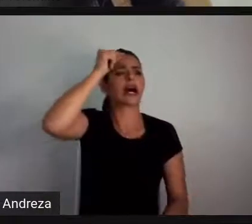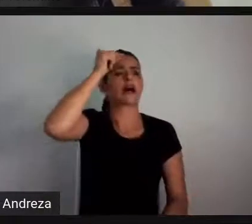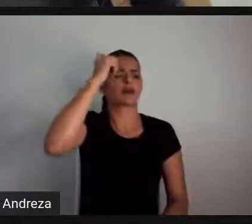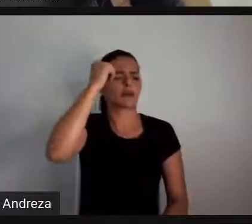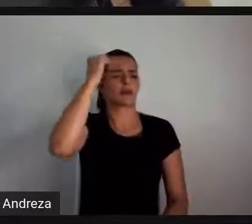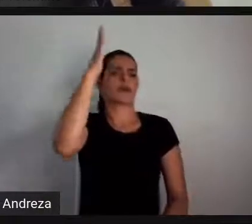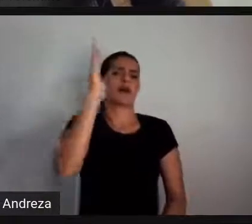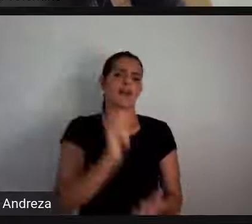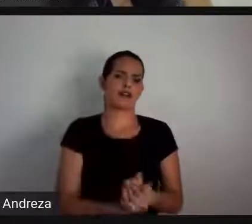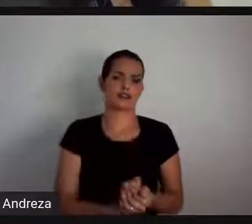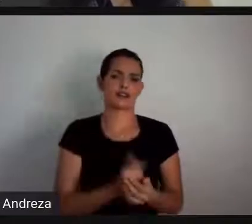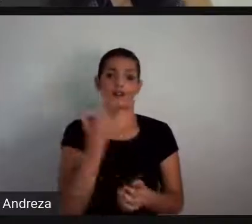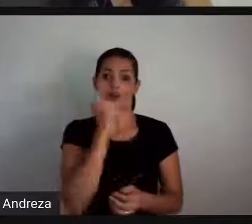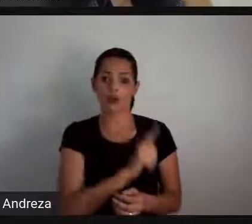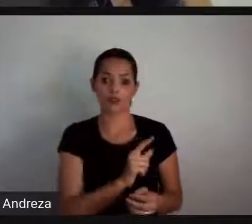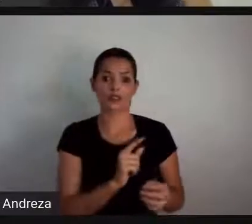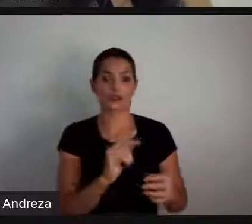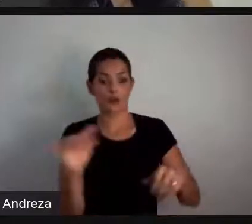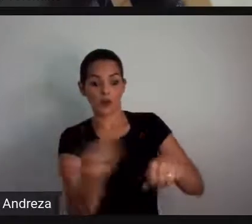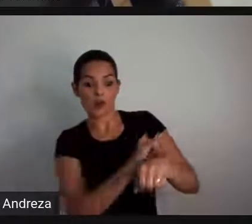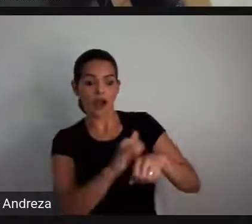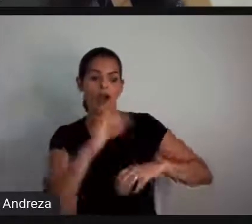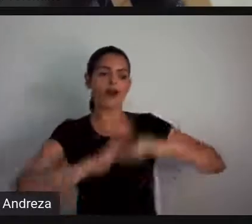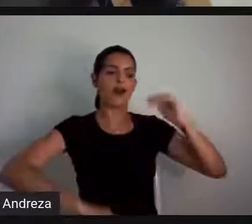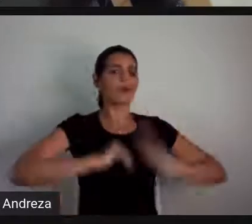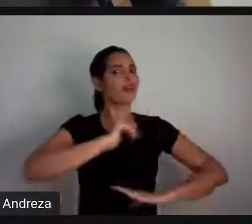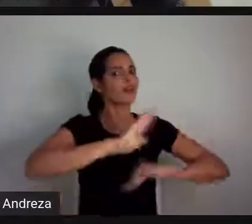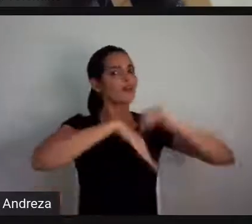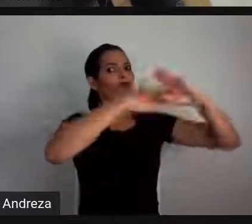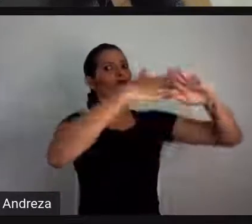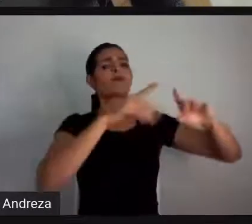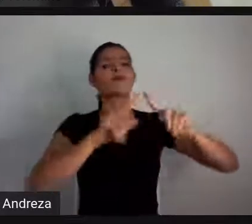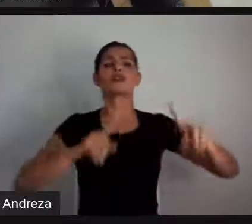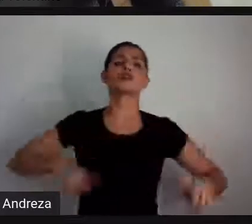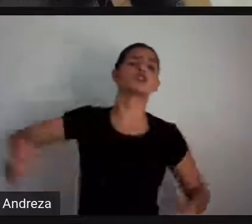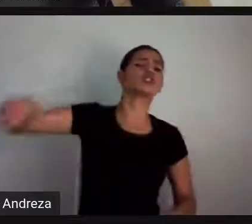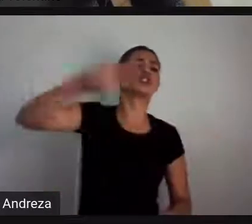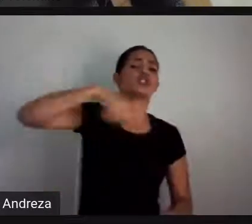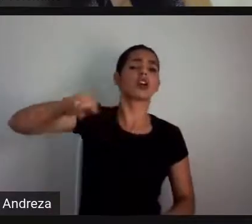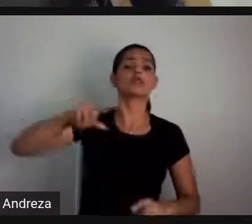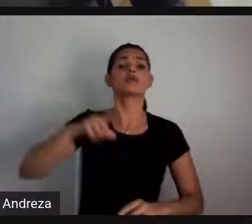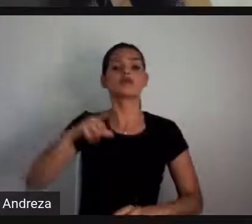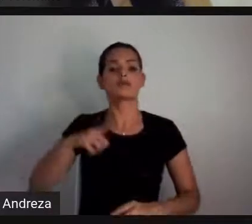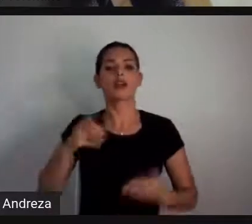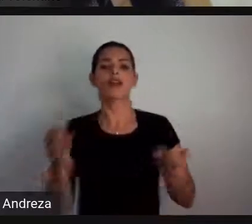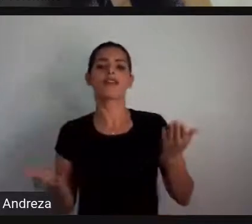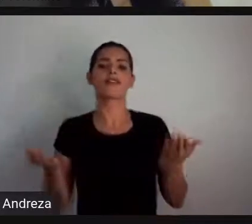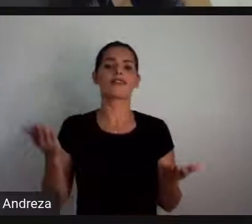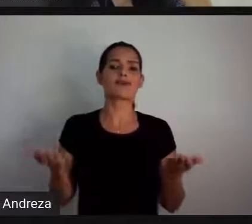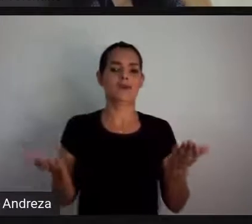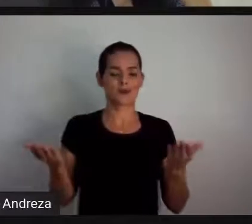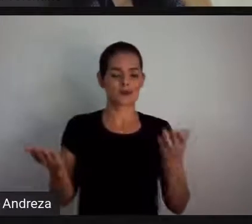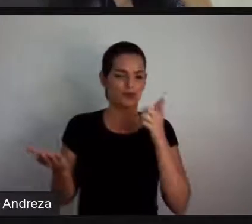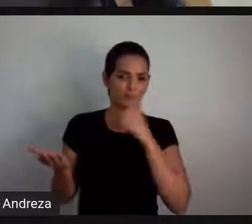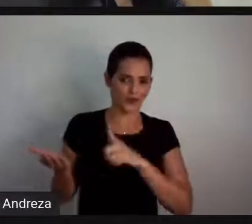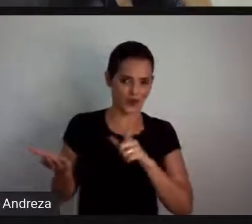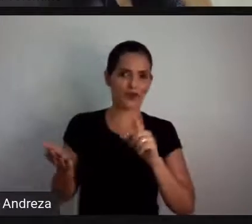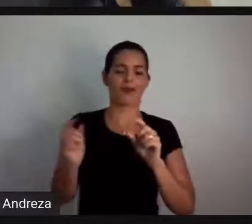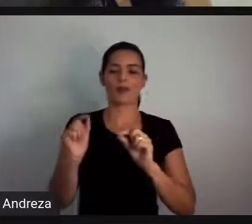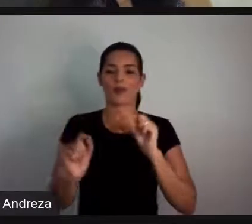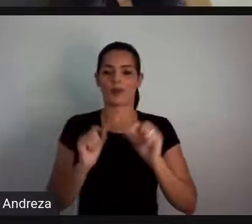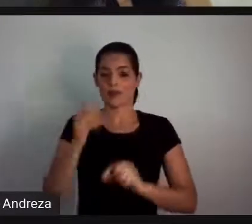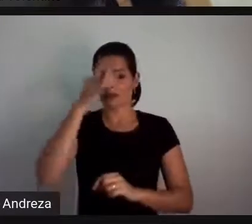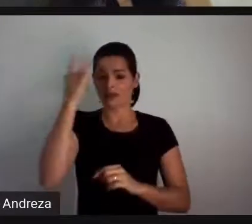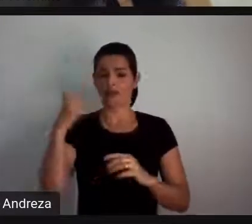já desenvolveram mais essa habilidade, mas todos nós estamos nessa caminhada de aprender esse equilíbrio, né? Porque também aquela pessoa que se